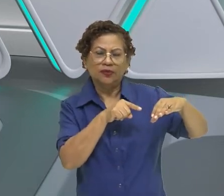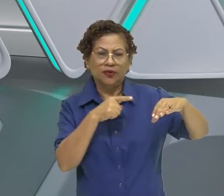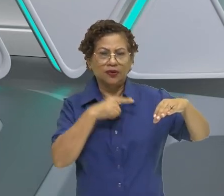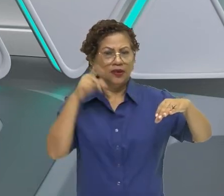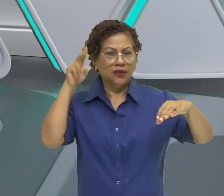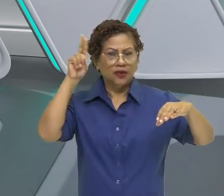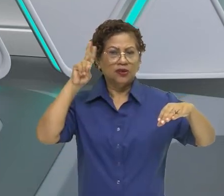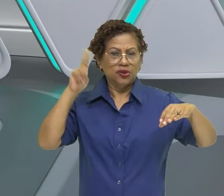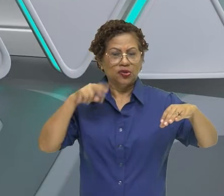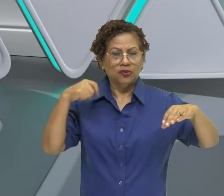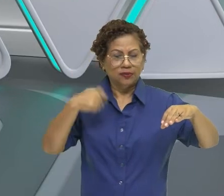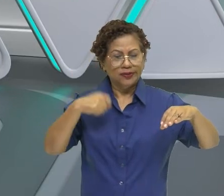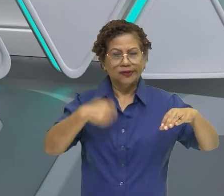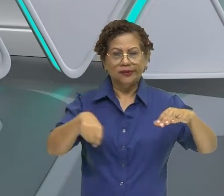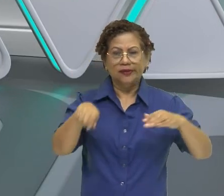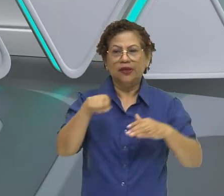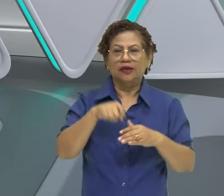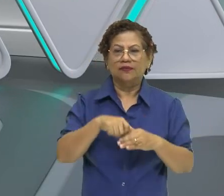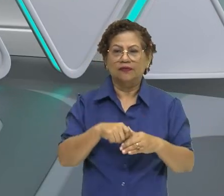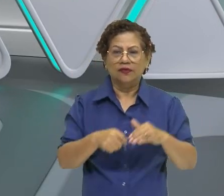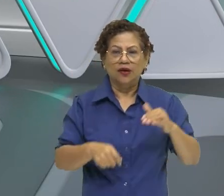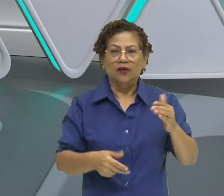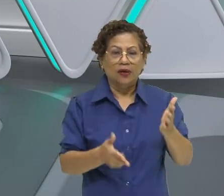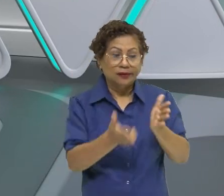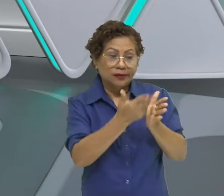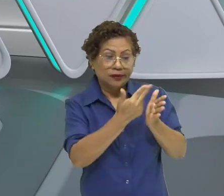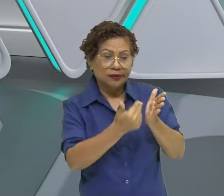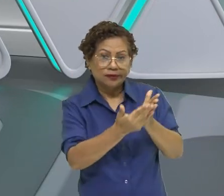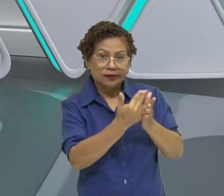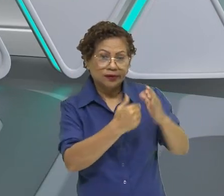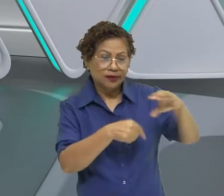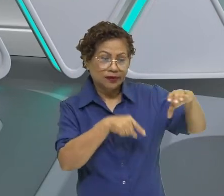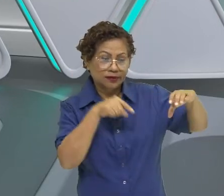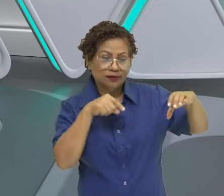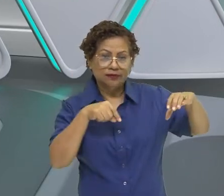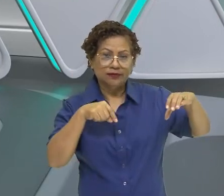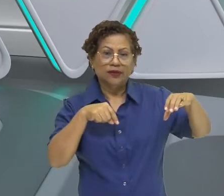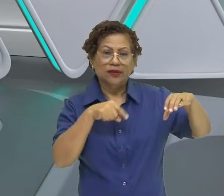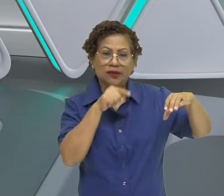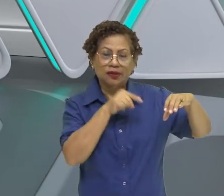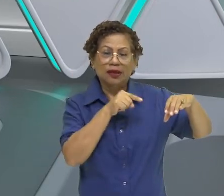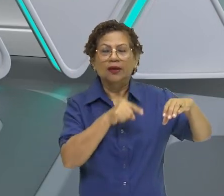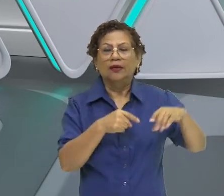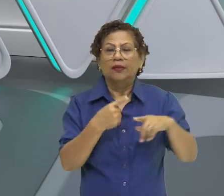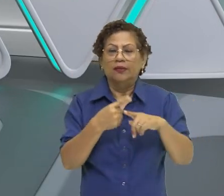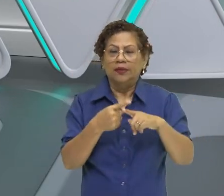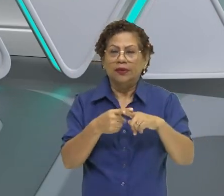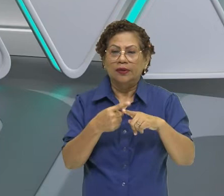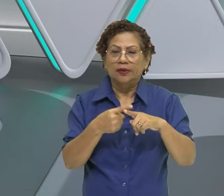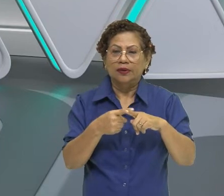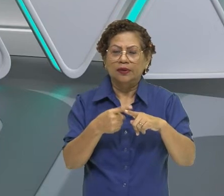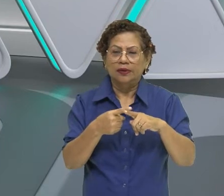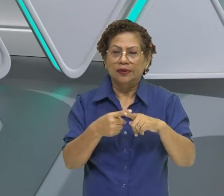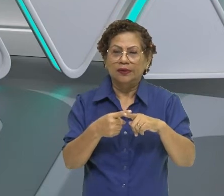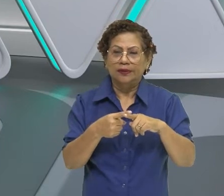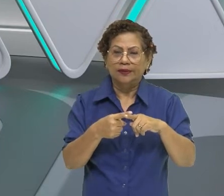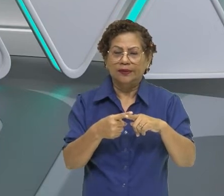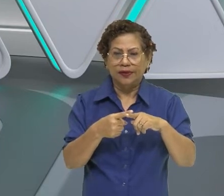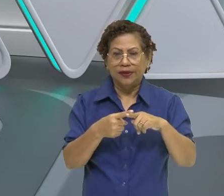cabeça deles, eles não estavam fazendo arte, eles estavam, né, dando uma função para a sua produção